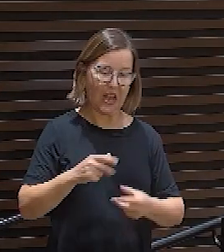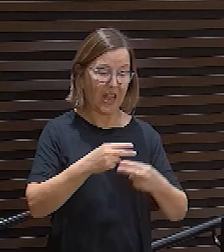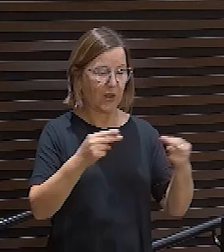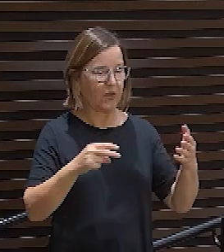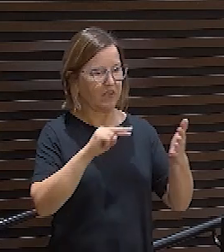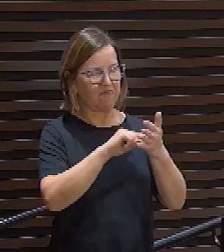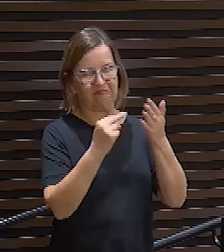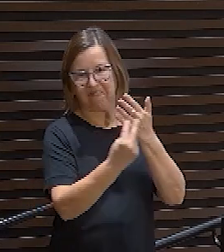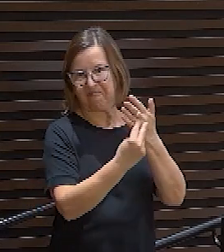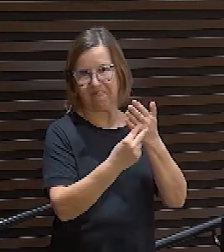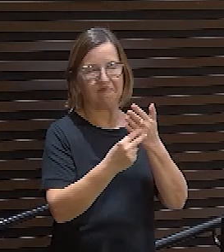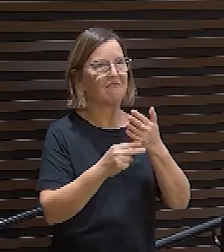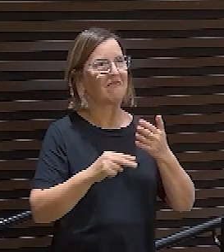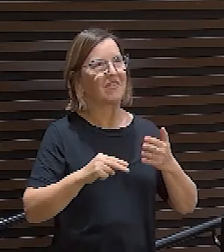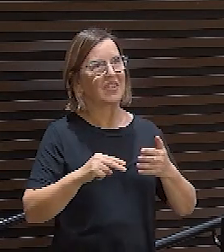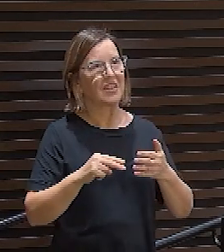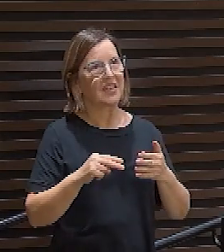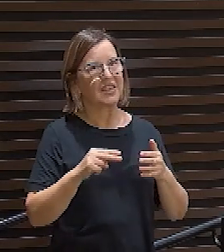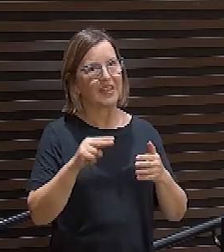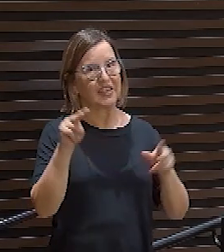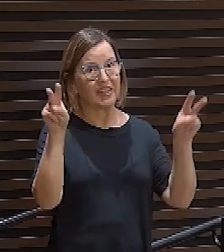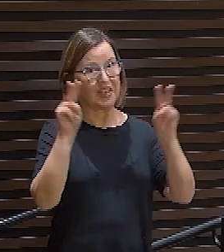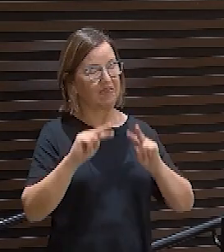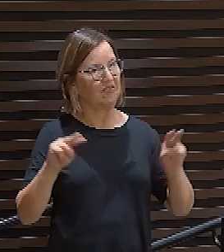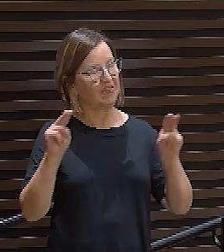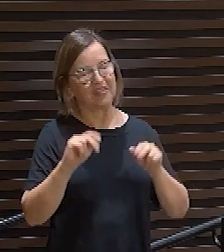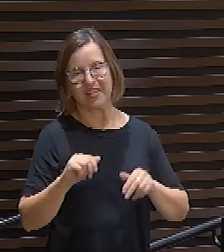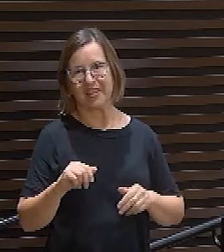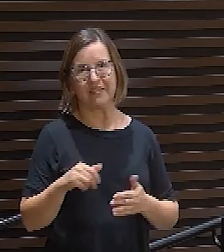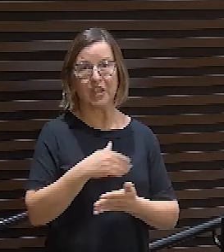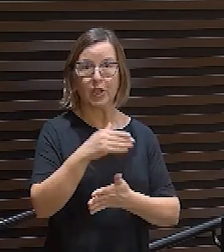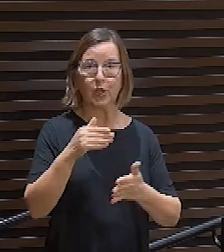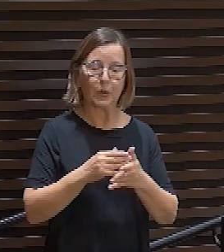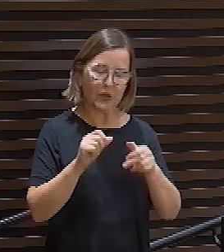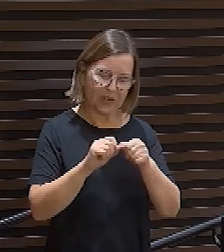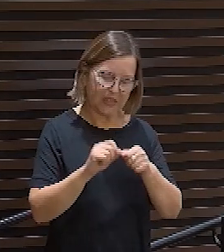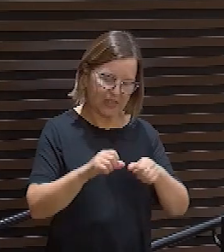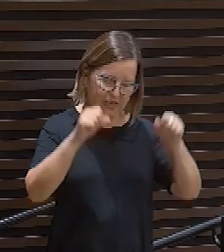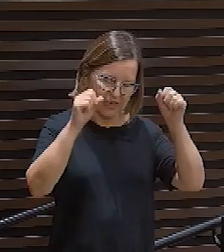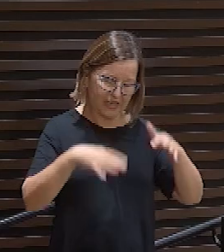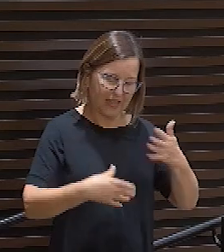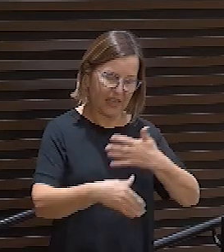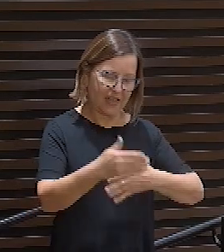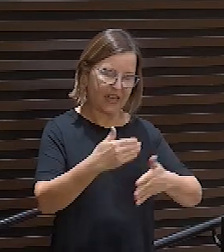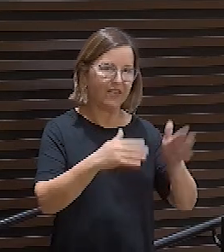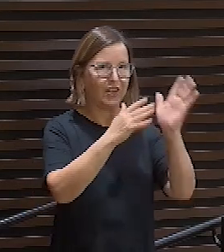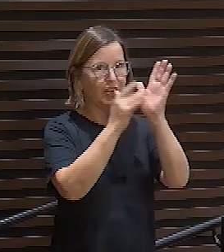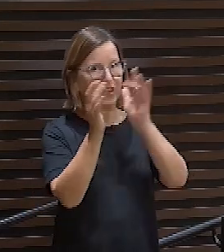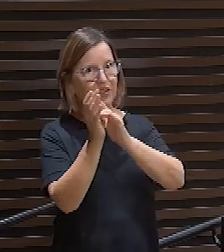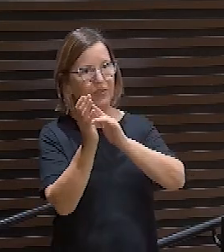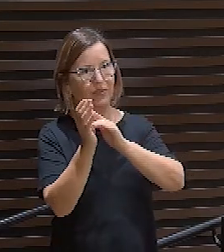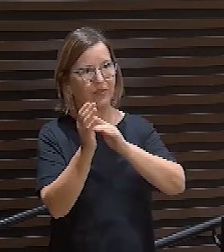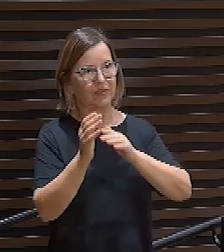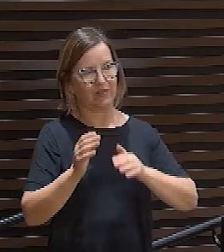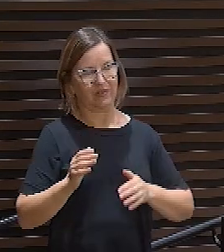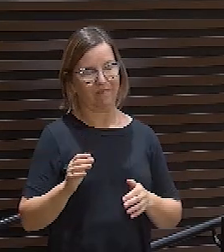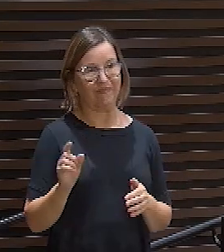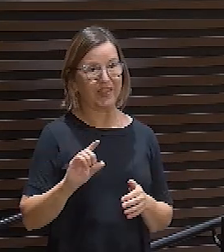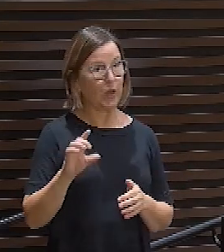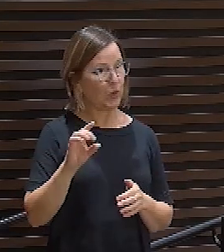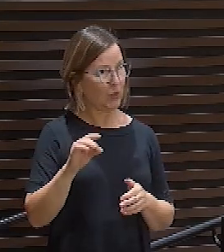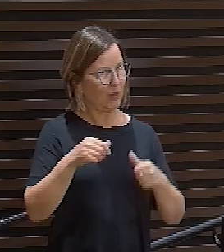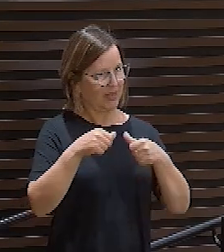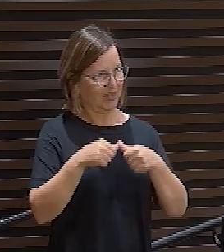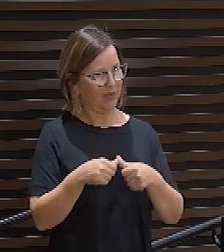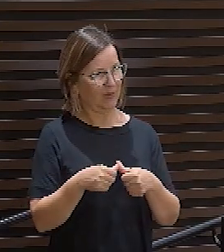soberanias, principados, potestades, tudo foi criado por meio dele, e não só por meio dele, não é só